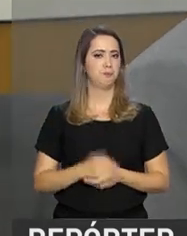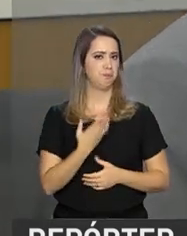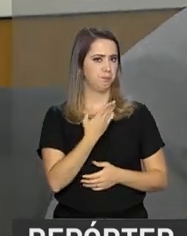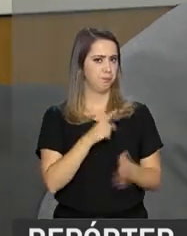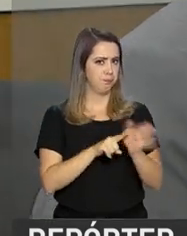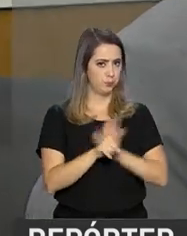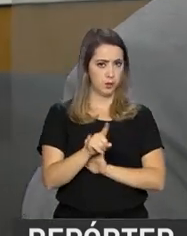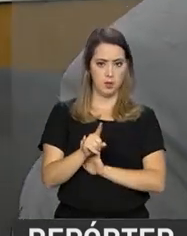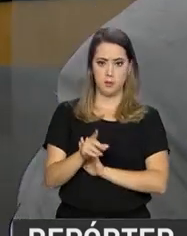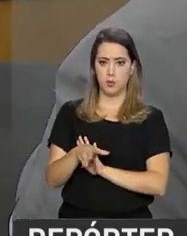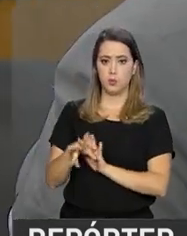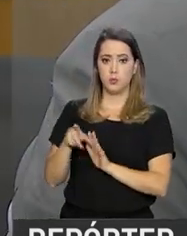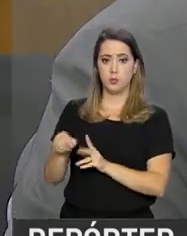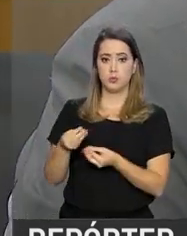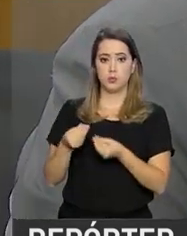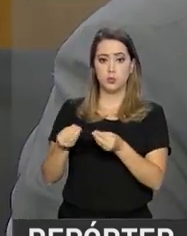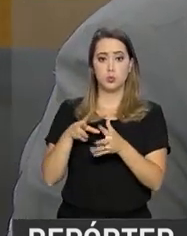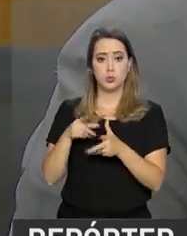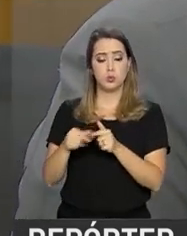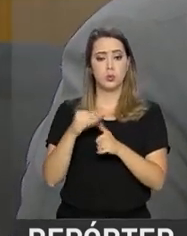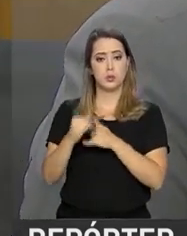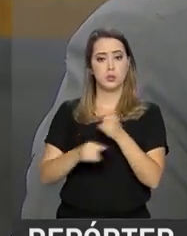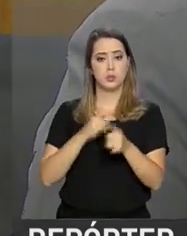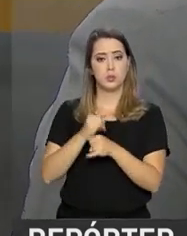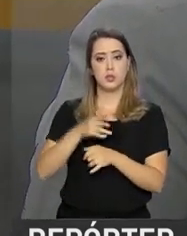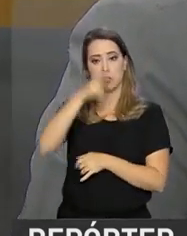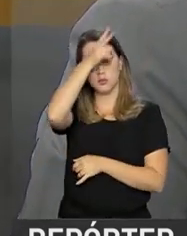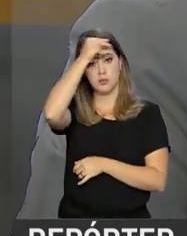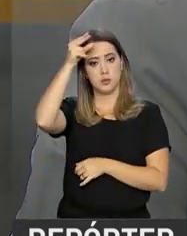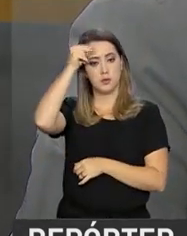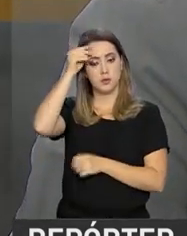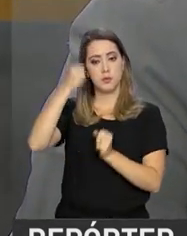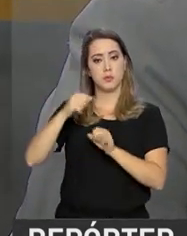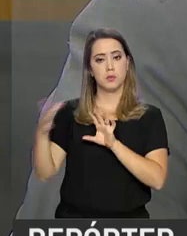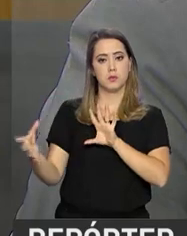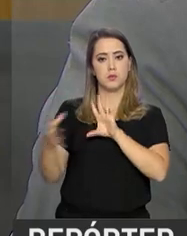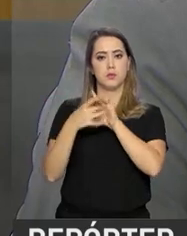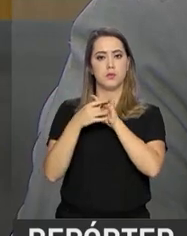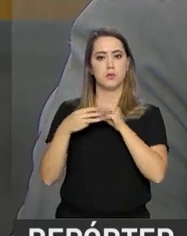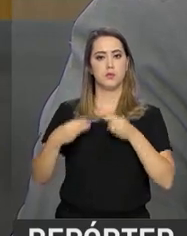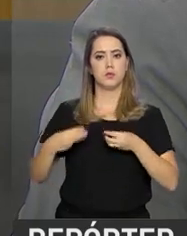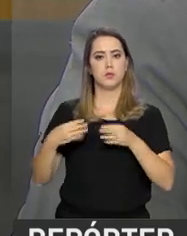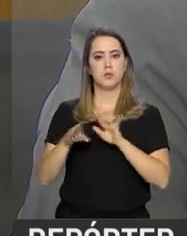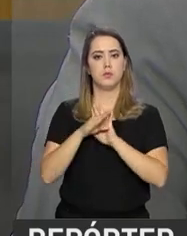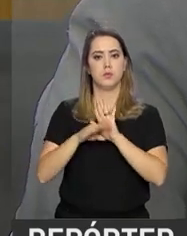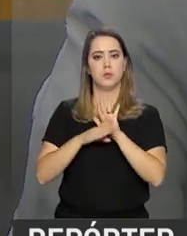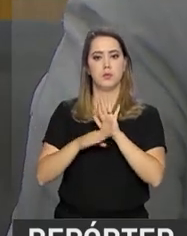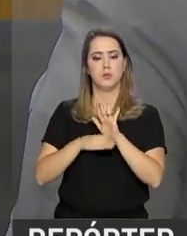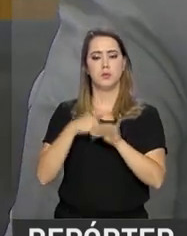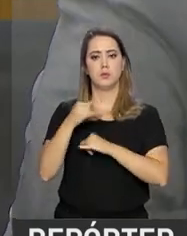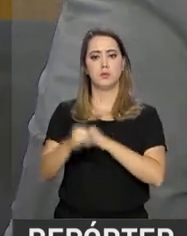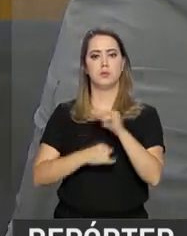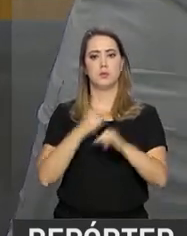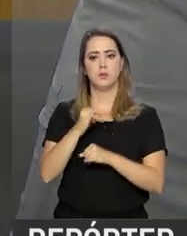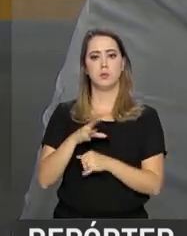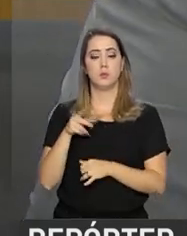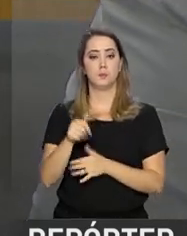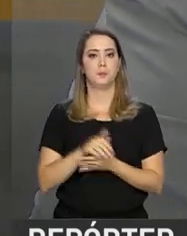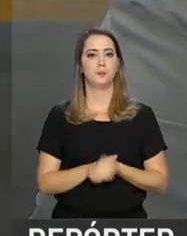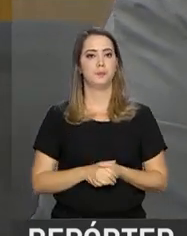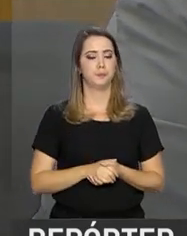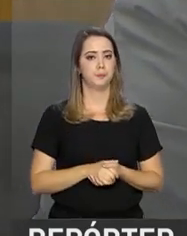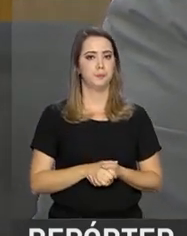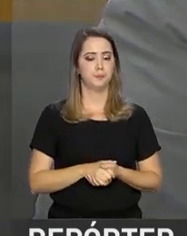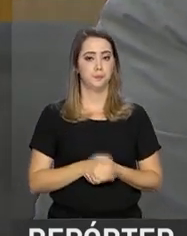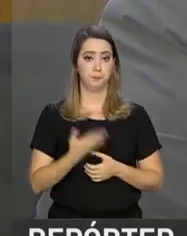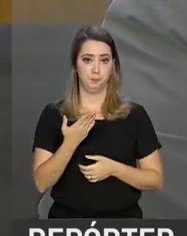essa distribuição de toda essa rede de internet as prefeituras precisam se integrar ao programa internet para todos na isso explica um pouquinho pra gente é verdade